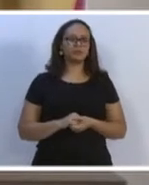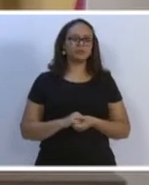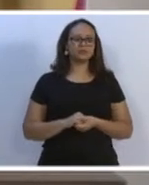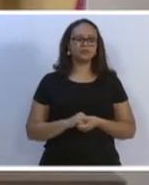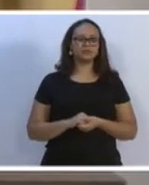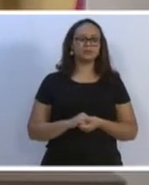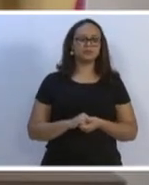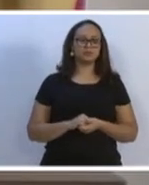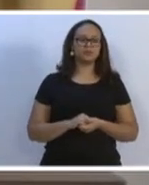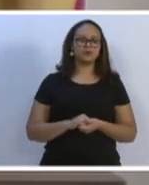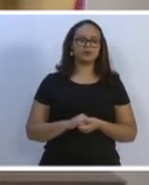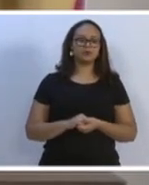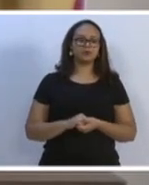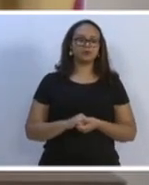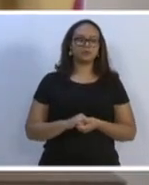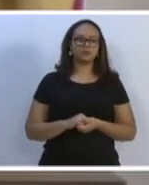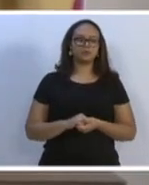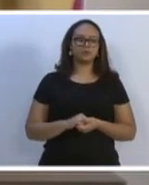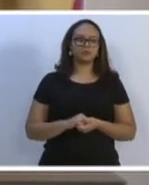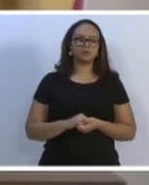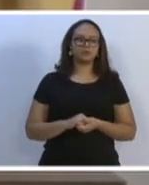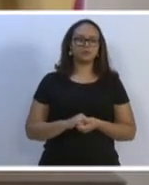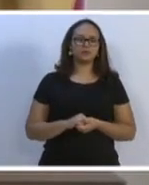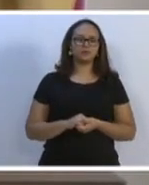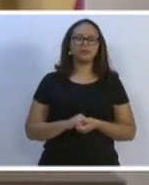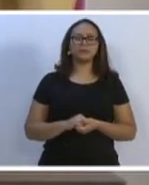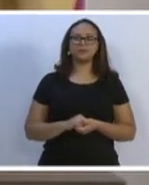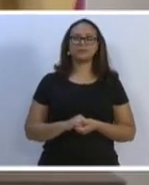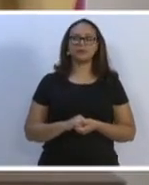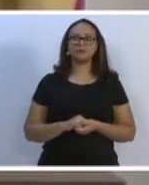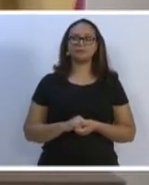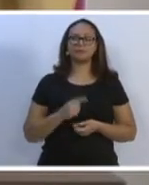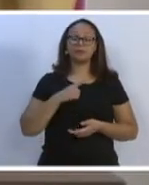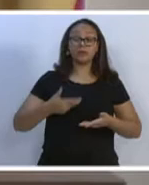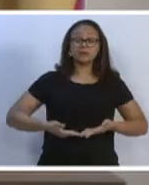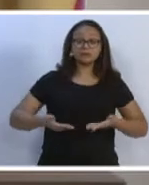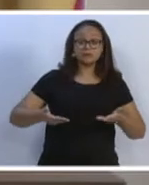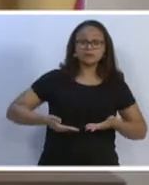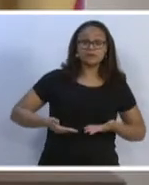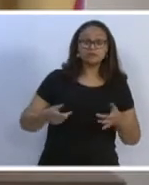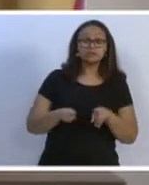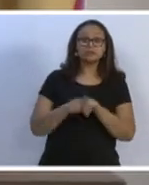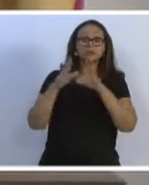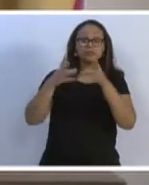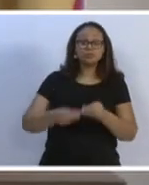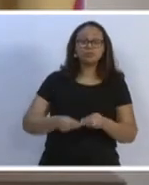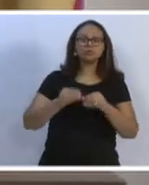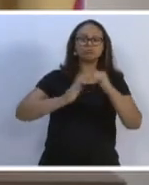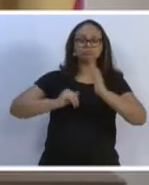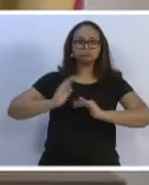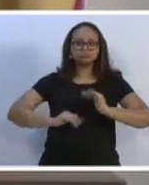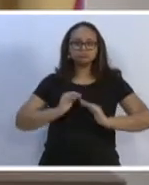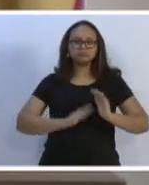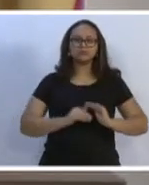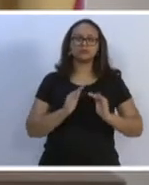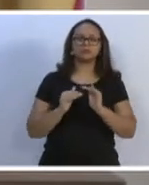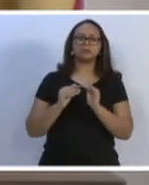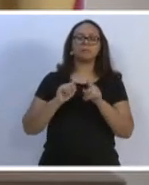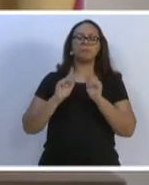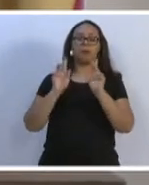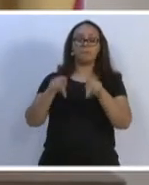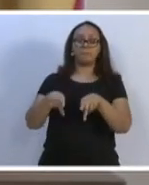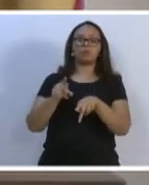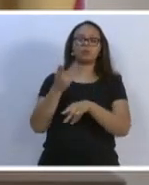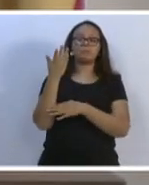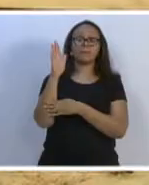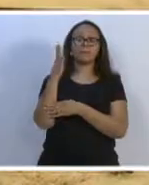rua, infelizmente algumas ainda são de madeira, apesar de serem corredores de serviço, já deveríamos ter lá todas elas de concreto, mas na última ponte de madeira da rua